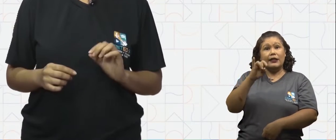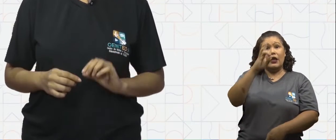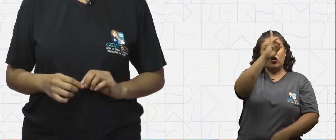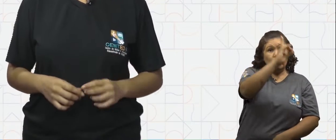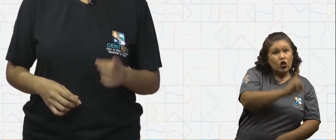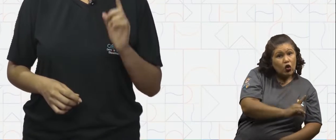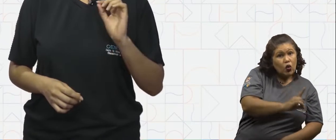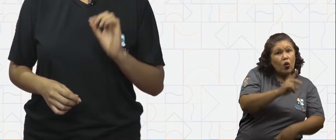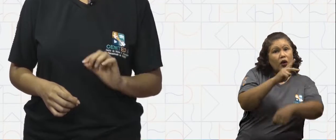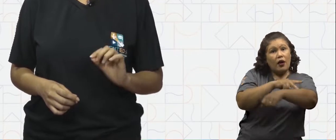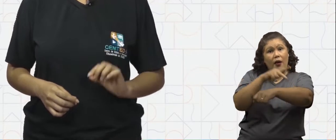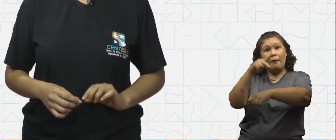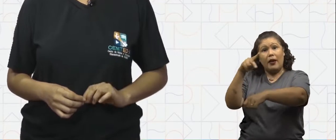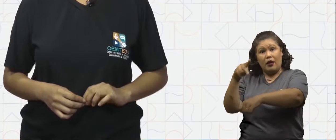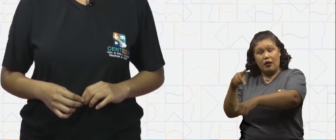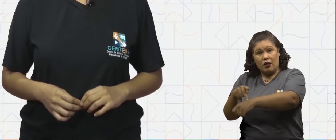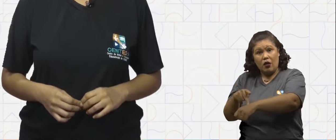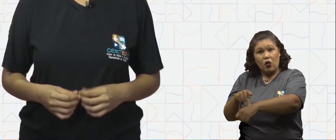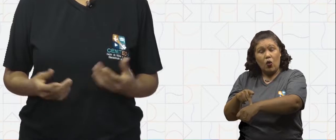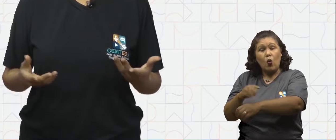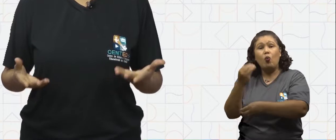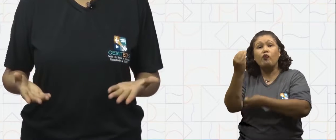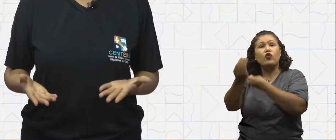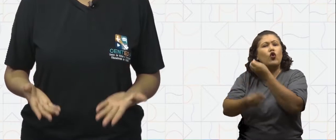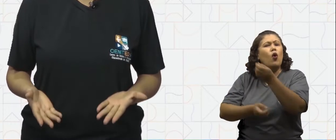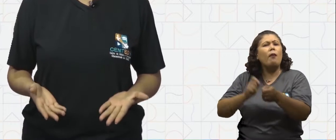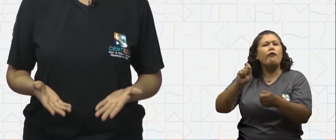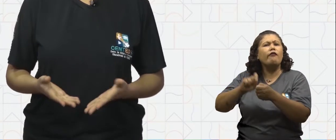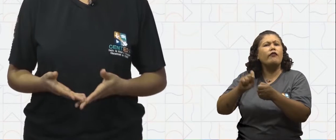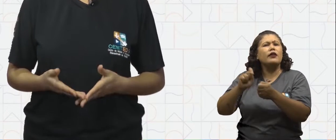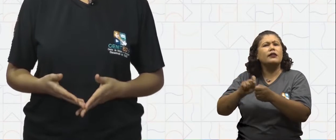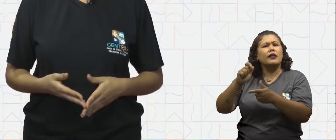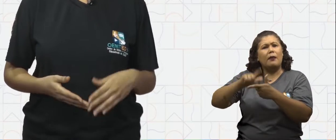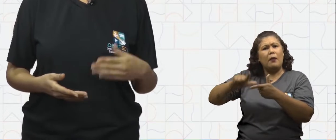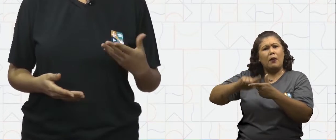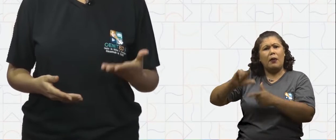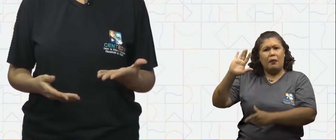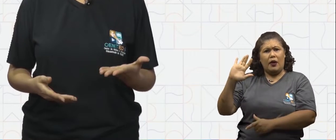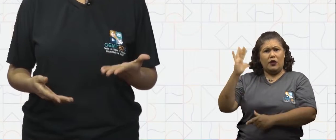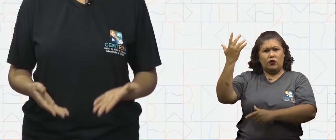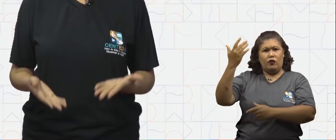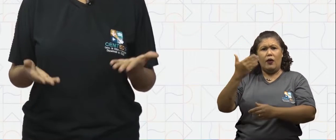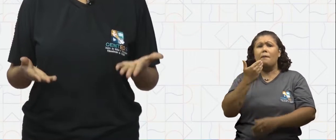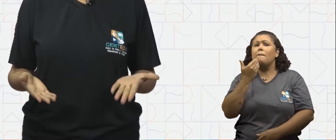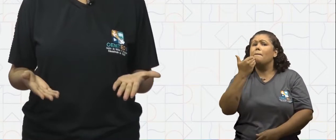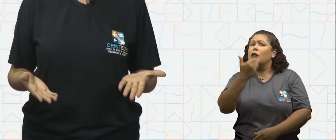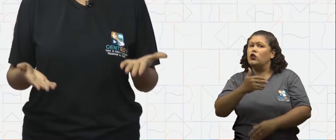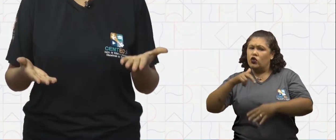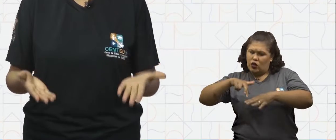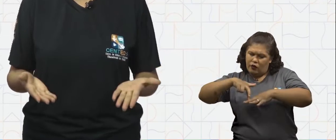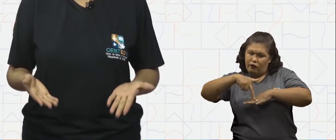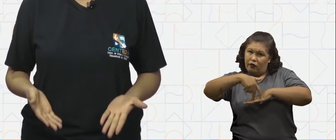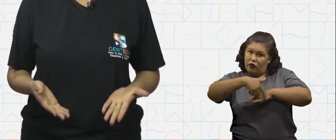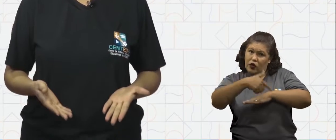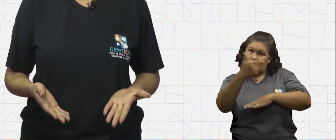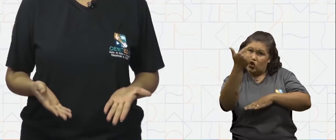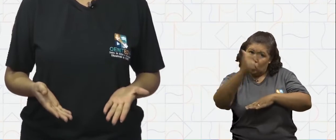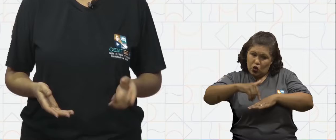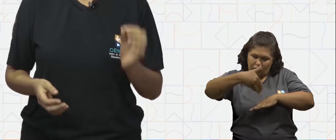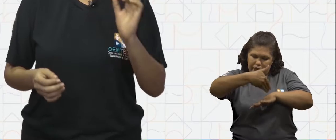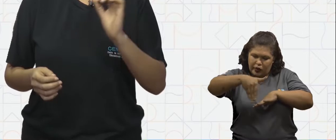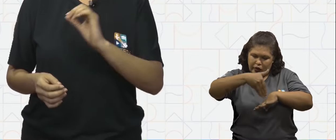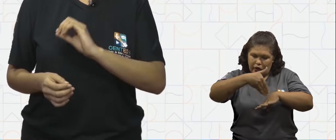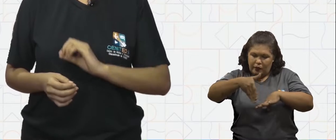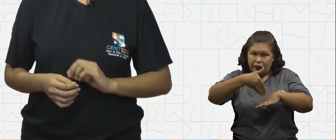a diretora e pedagoga da escola quais as formas de solicitar que essa faixa seja pintada o mais rápido